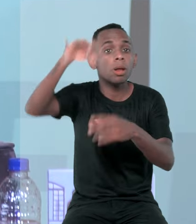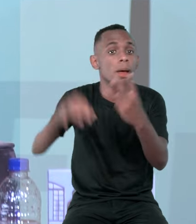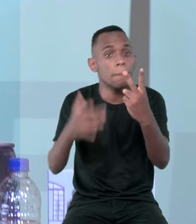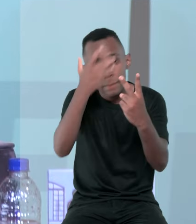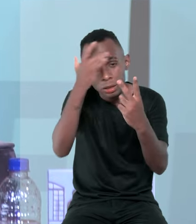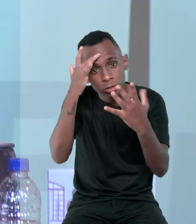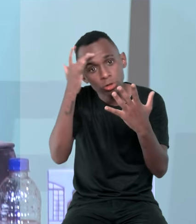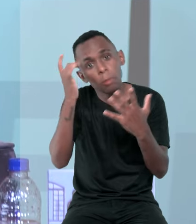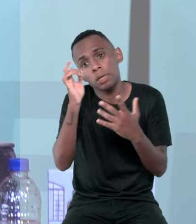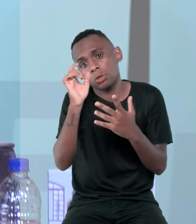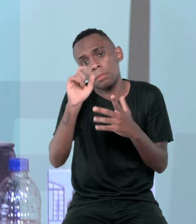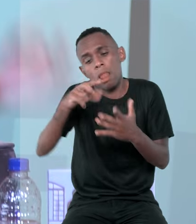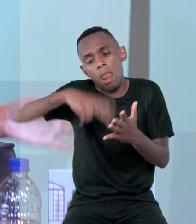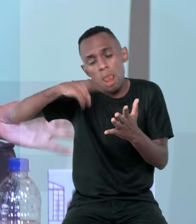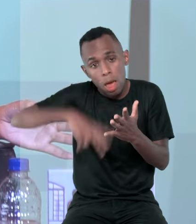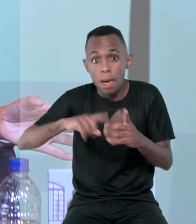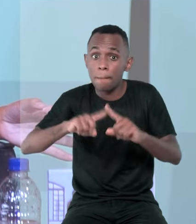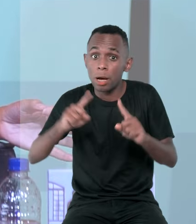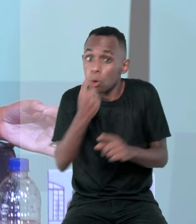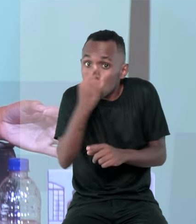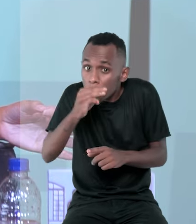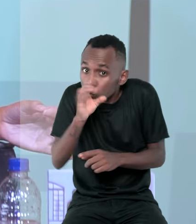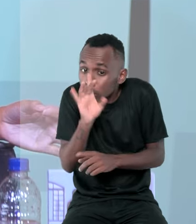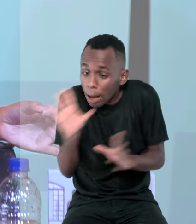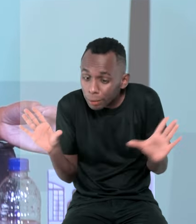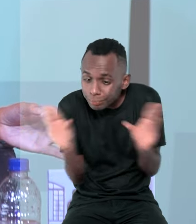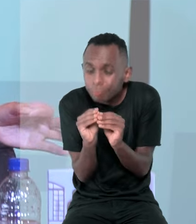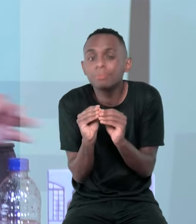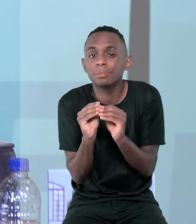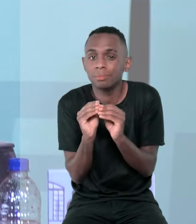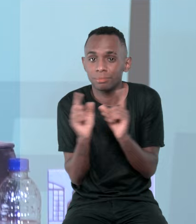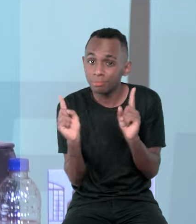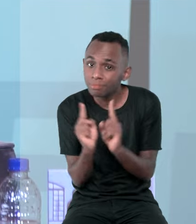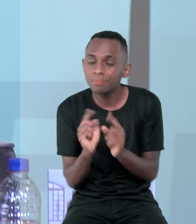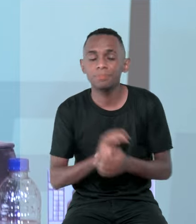leitura. Mas é apenas 1 minuto, viu, gente? Por favor.